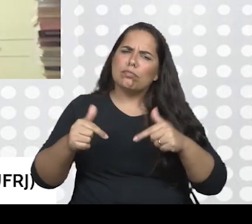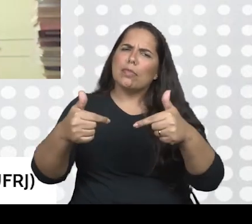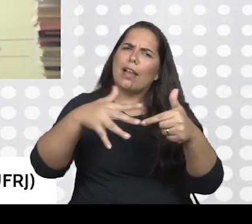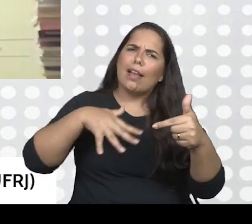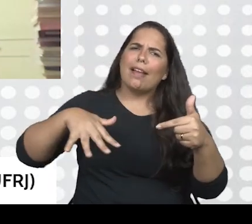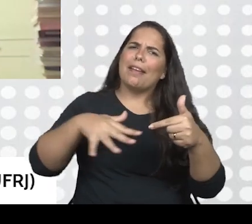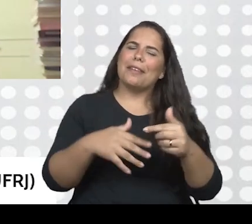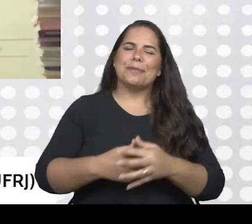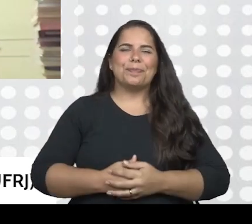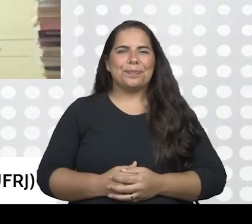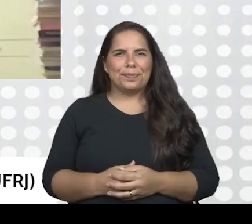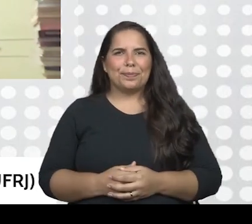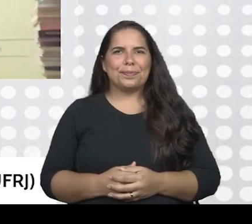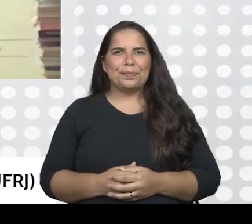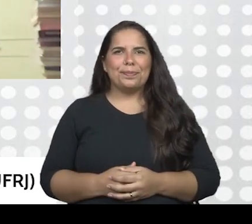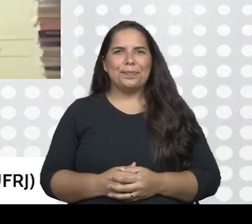atuando nessa área.